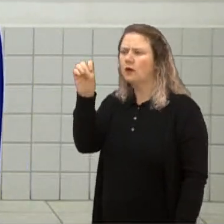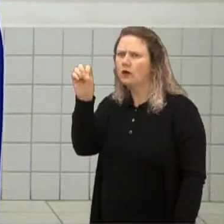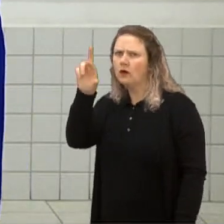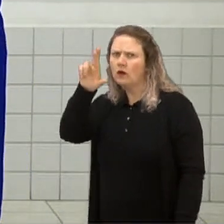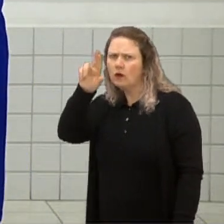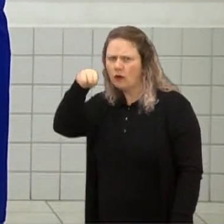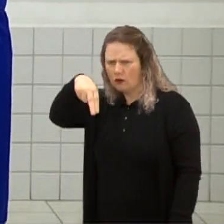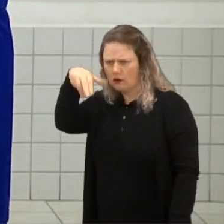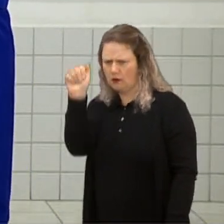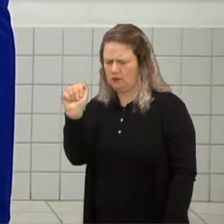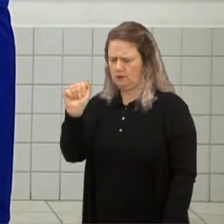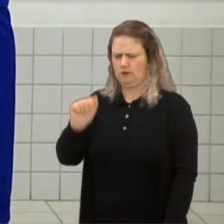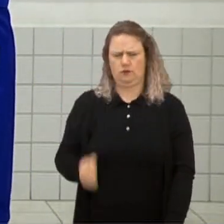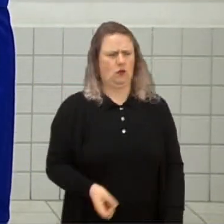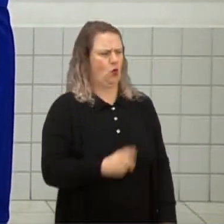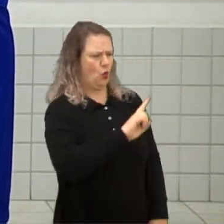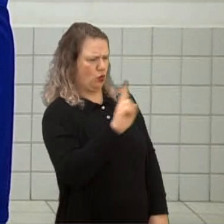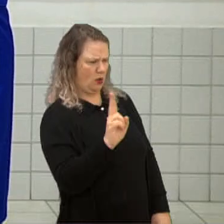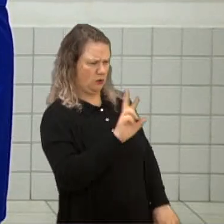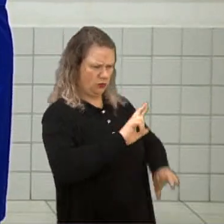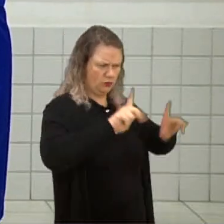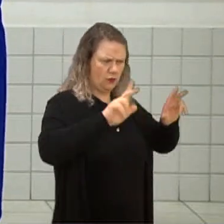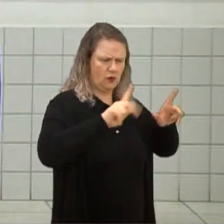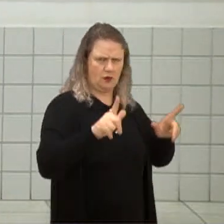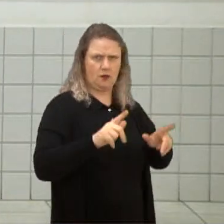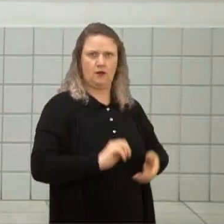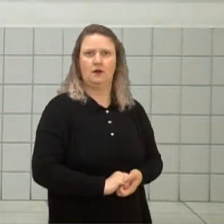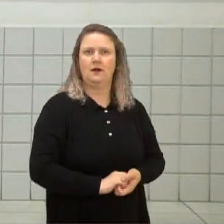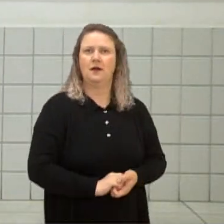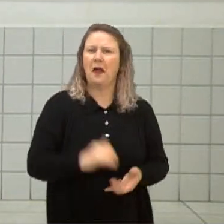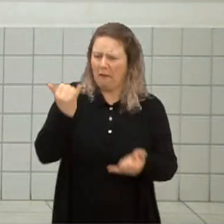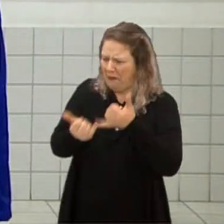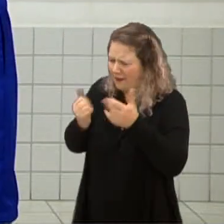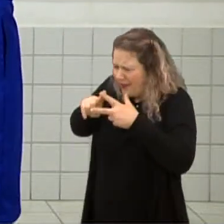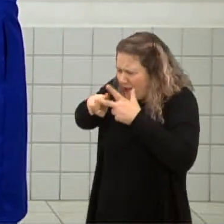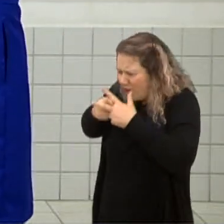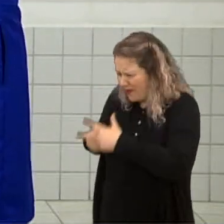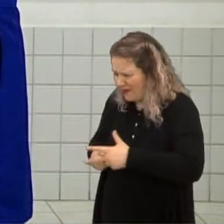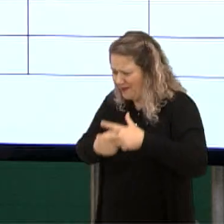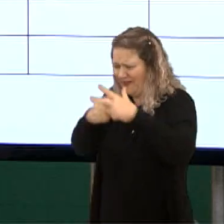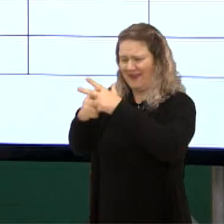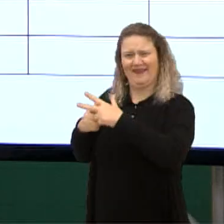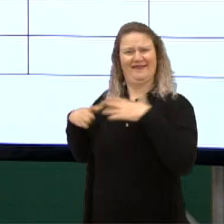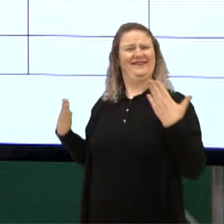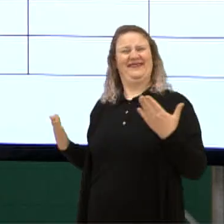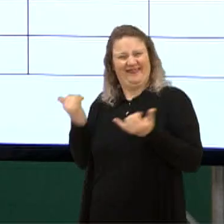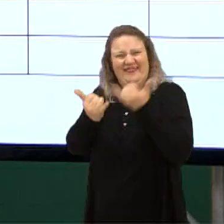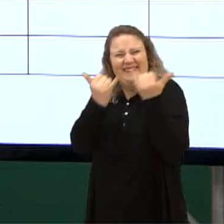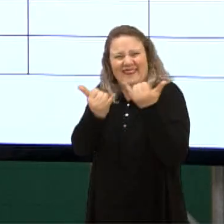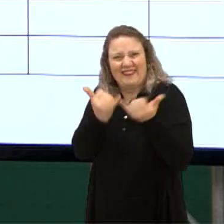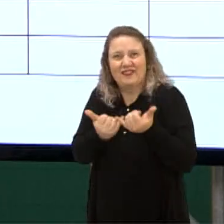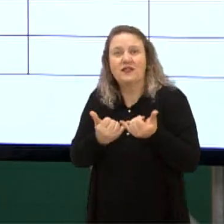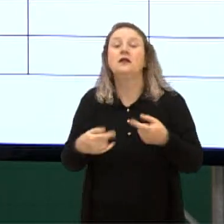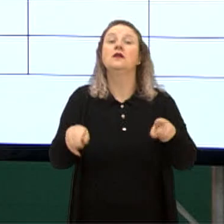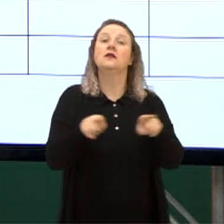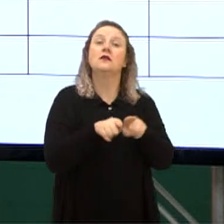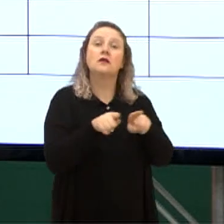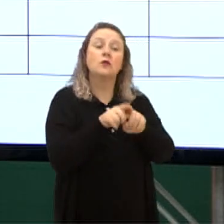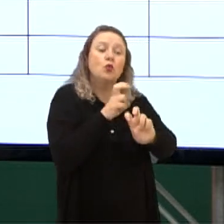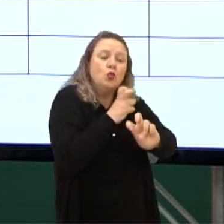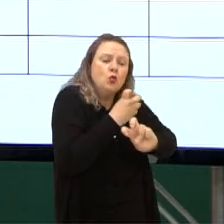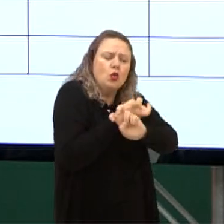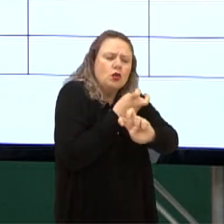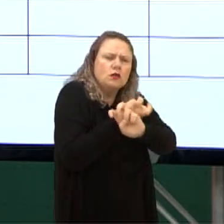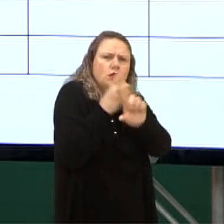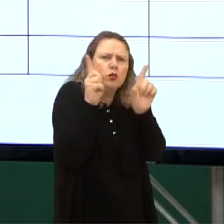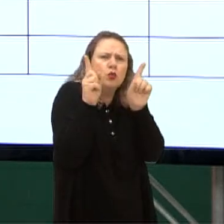estranho, né? Então, também parece ferramenta? Parece ferramenta. É um ossinho. Junto com o martelo, bigorna